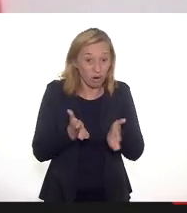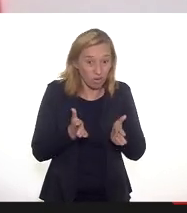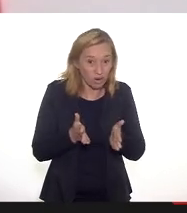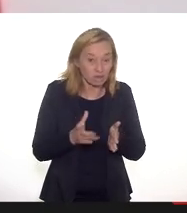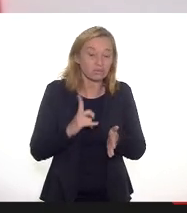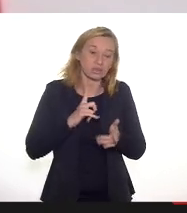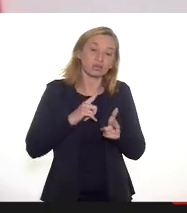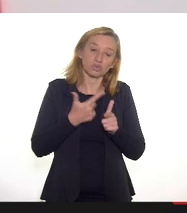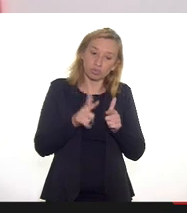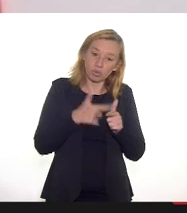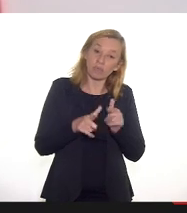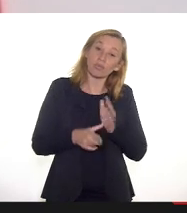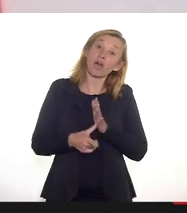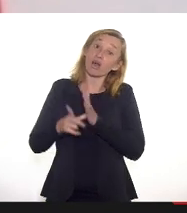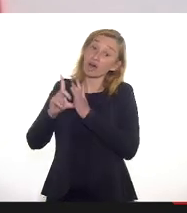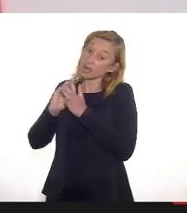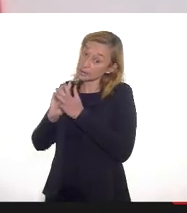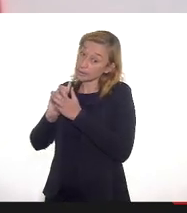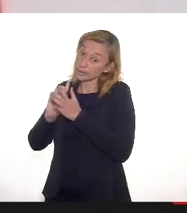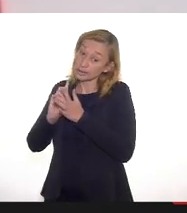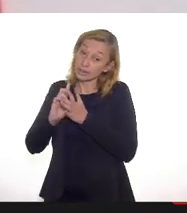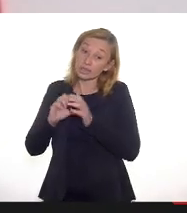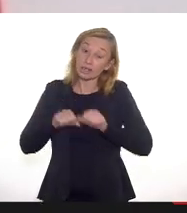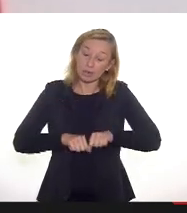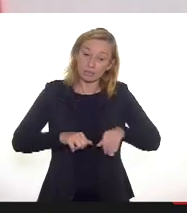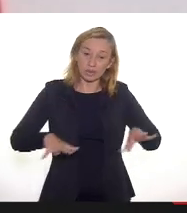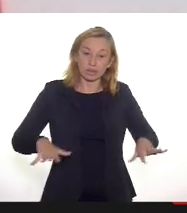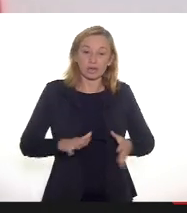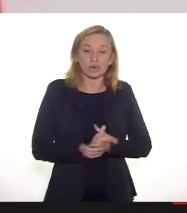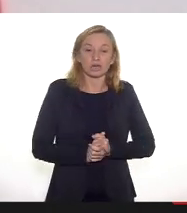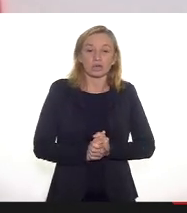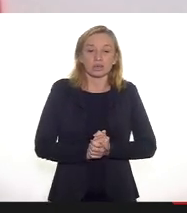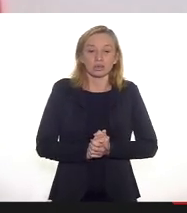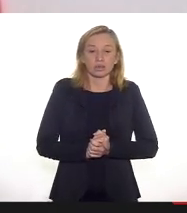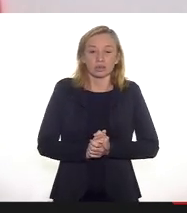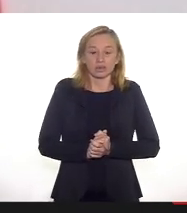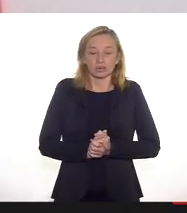temos um problema que é anterior à pandemia.